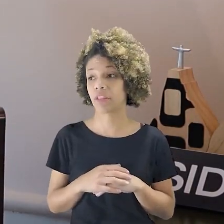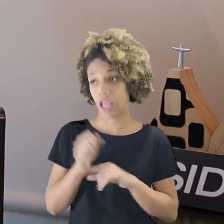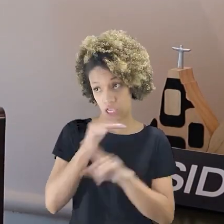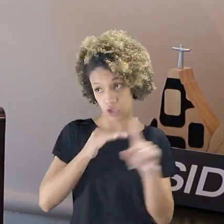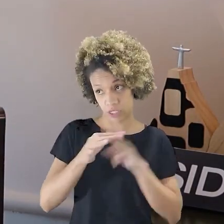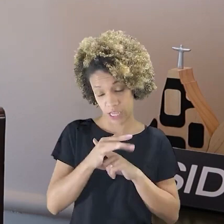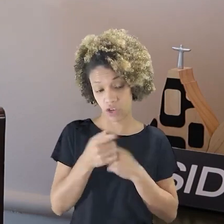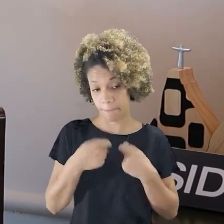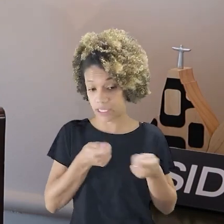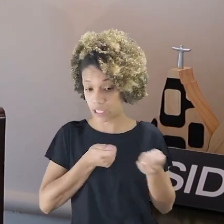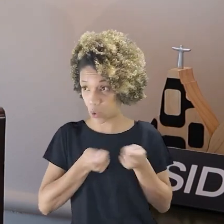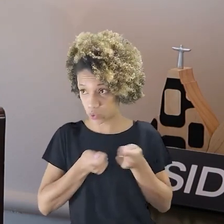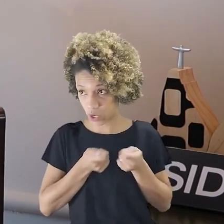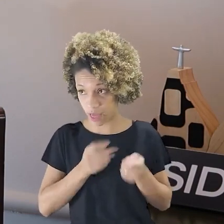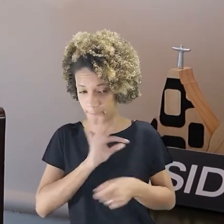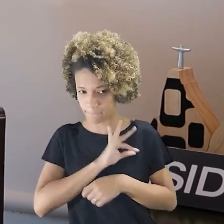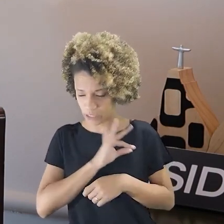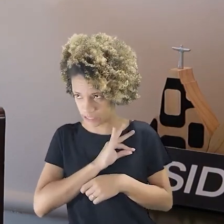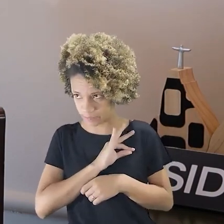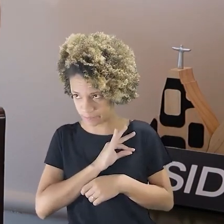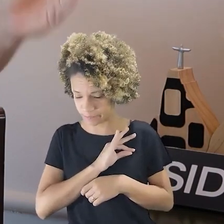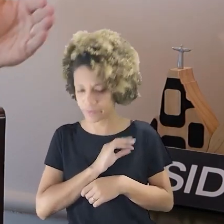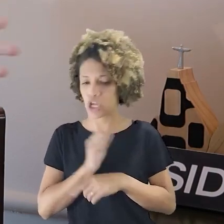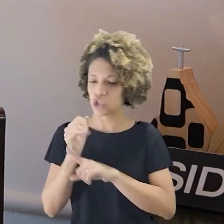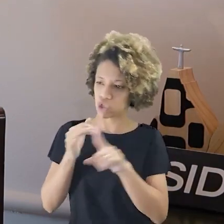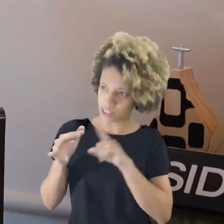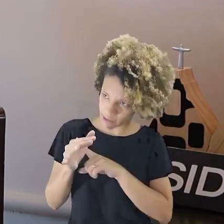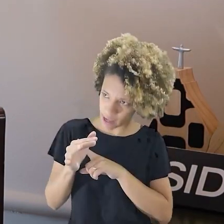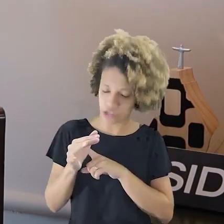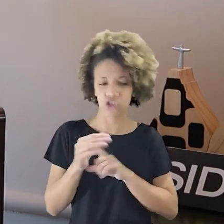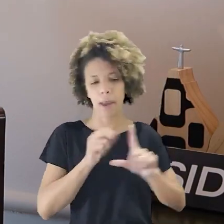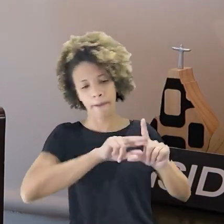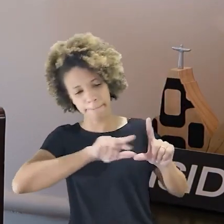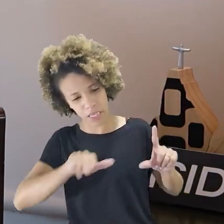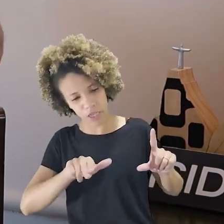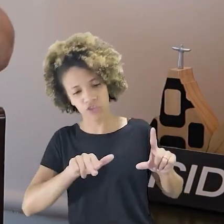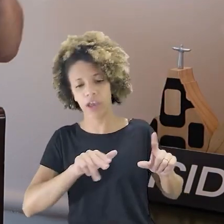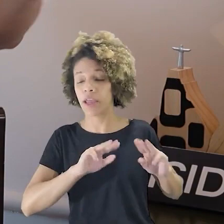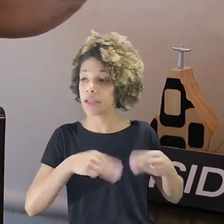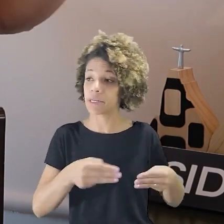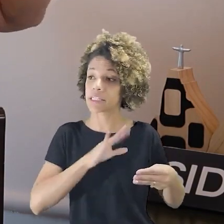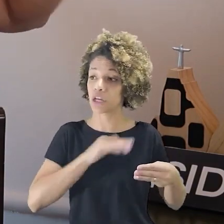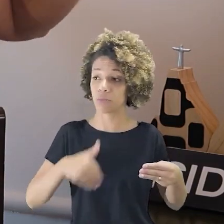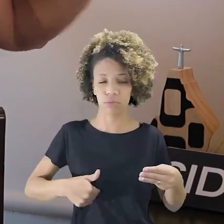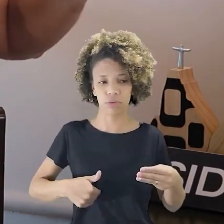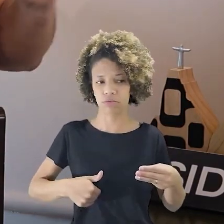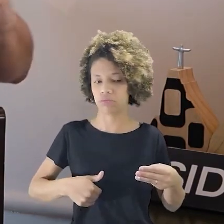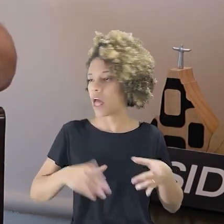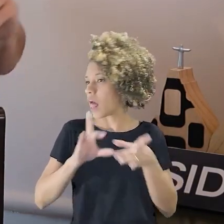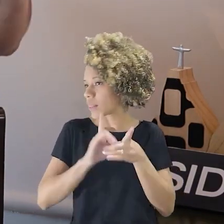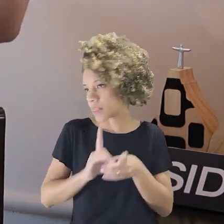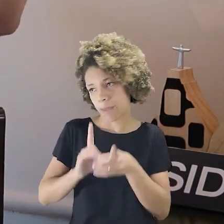A sociedade tem que controlar a polícia. Sociedade, mídia e Ministério Público. É assim em qualquer democracia do